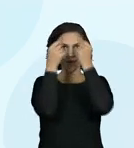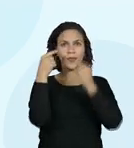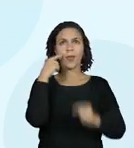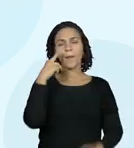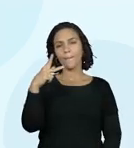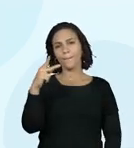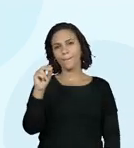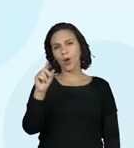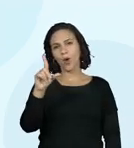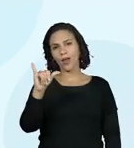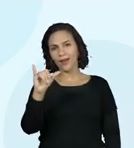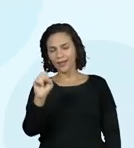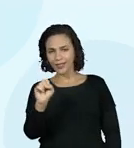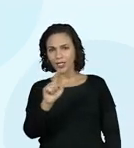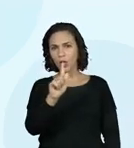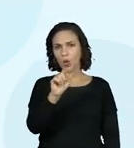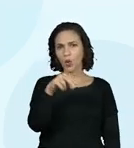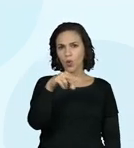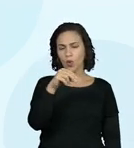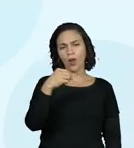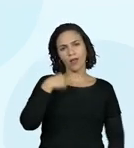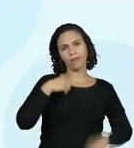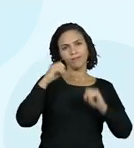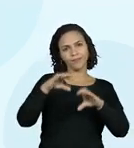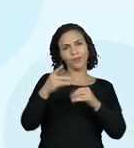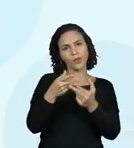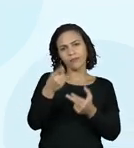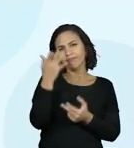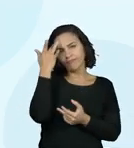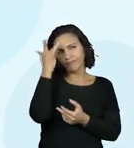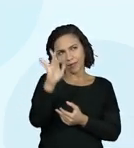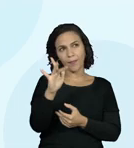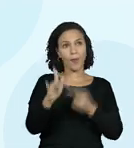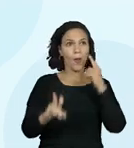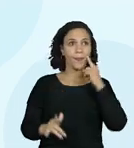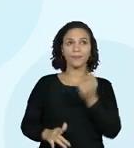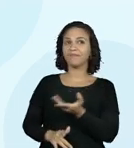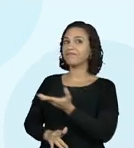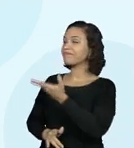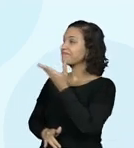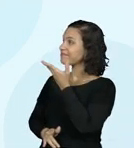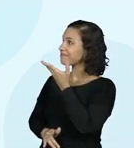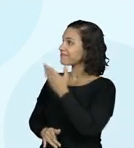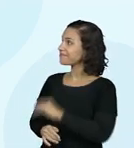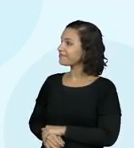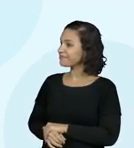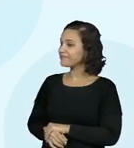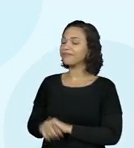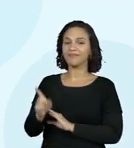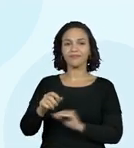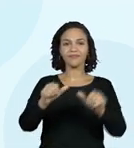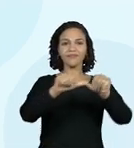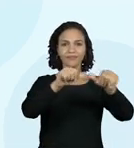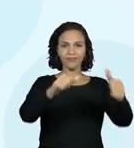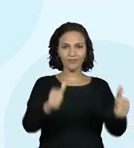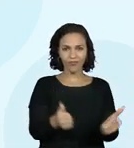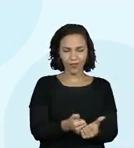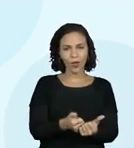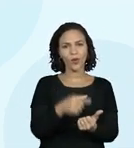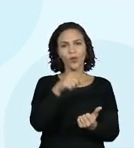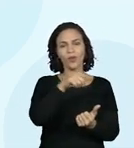mundo sabe, turma. O Pro ensina que vocês não sabem. Vamos lá, polígonos são figuras planas